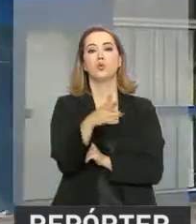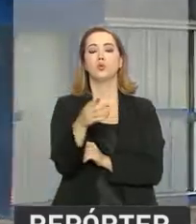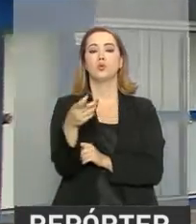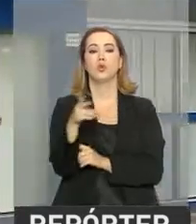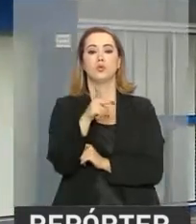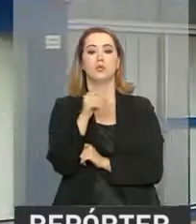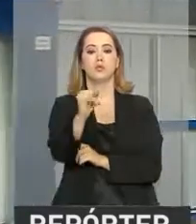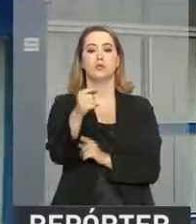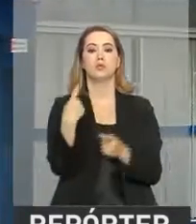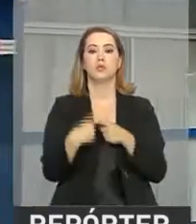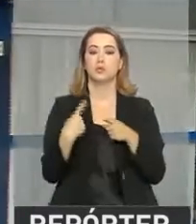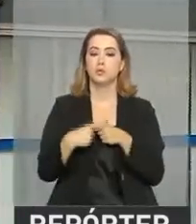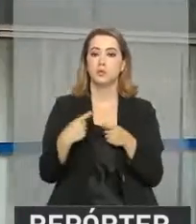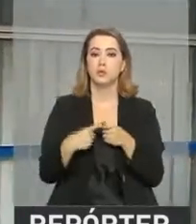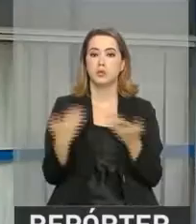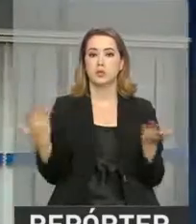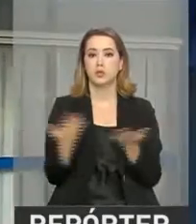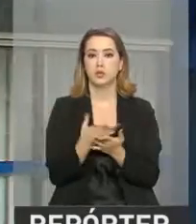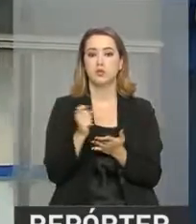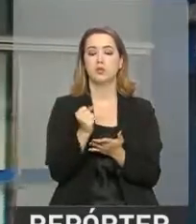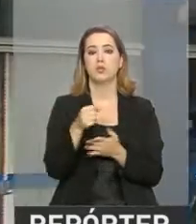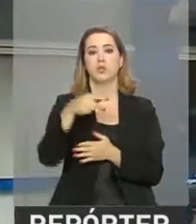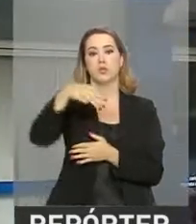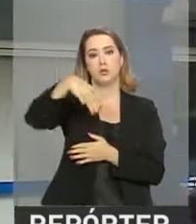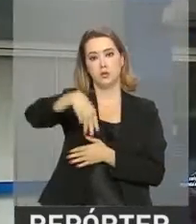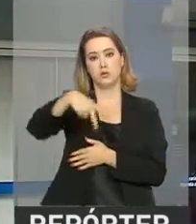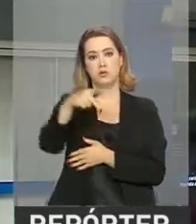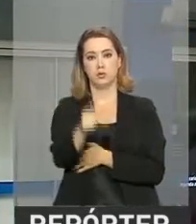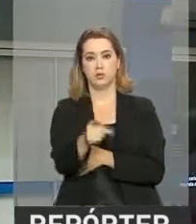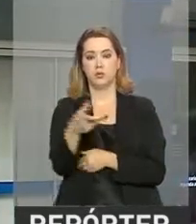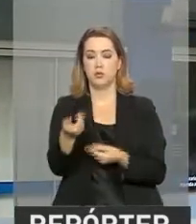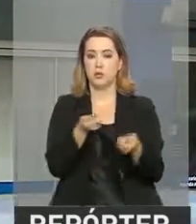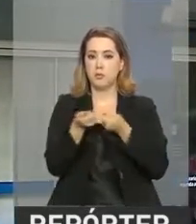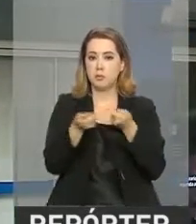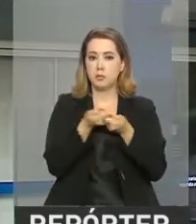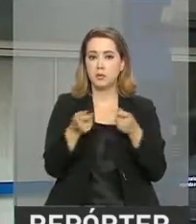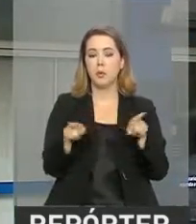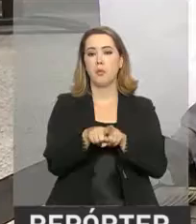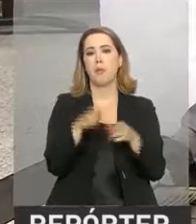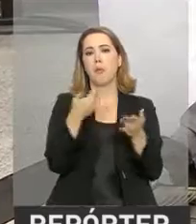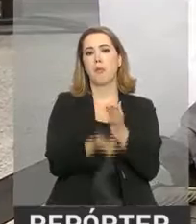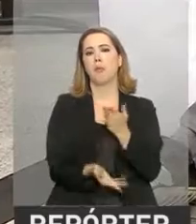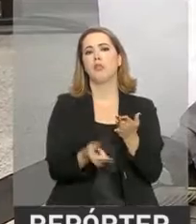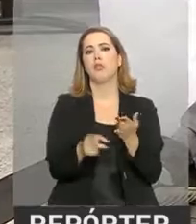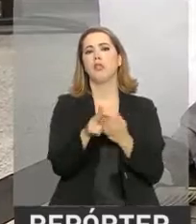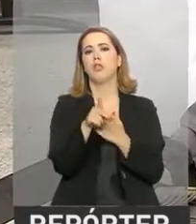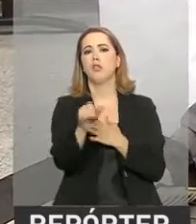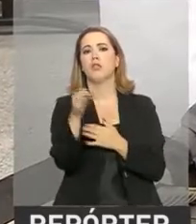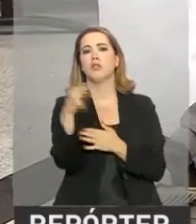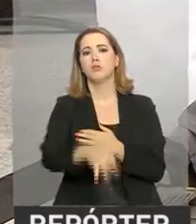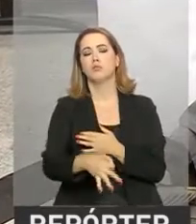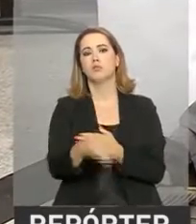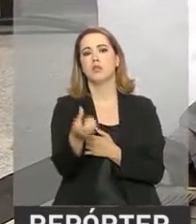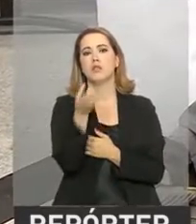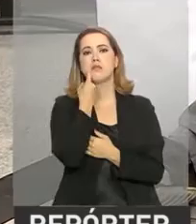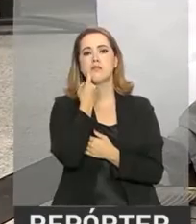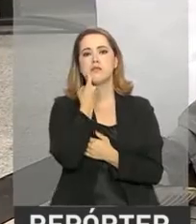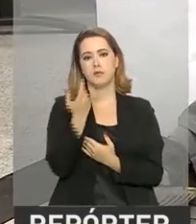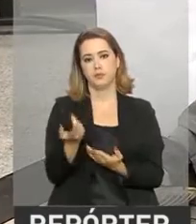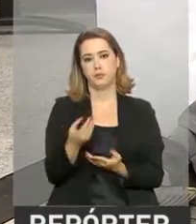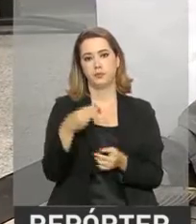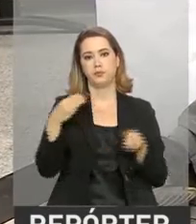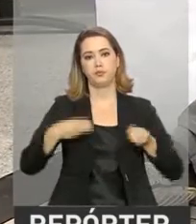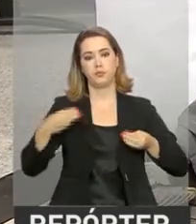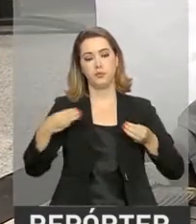motivo é que a medida provisória que estabeleceu o pente fino nos benefícios perdeu a validade na última sexta feira o ministério do desenvolvimento